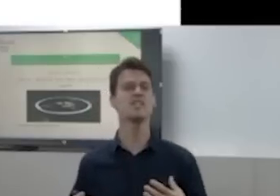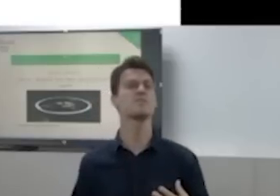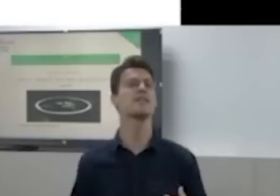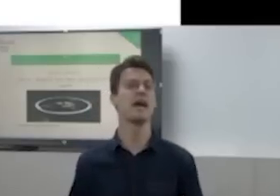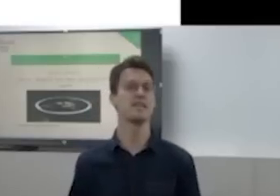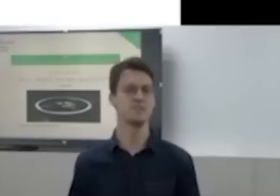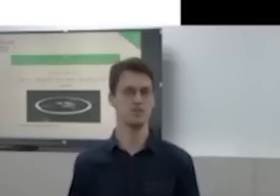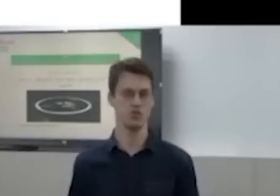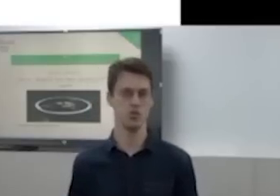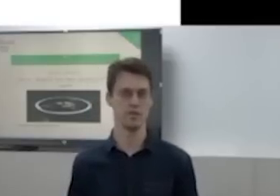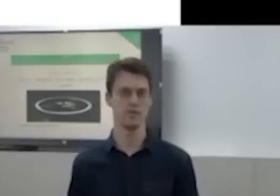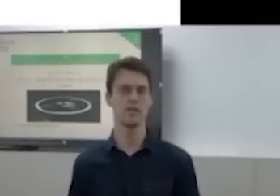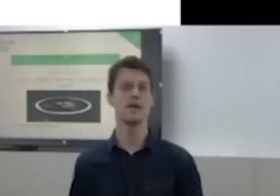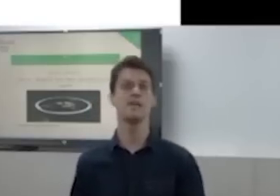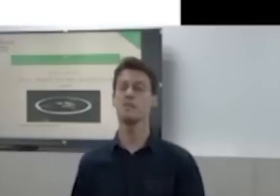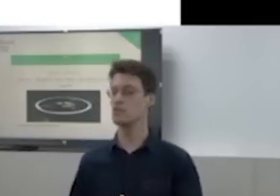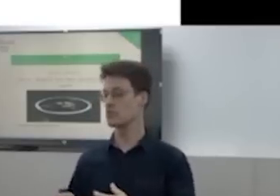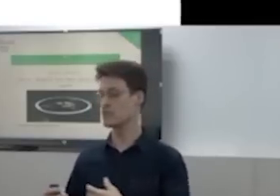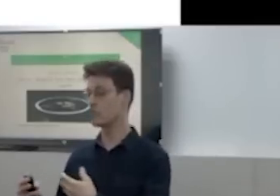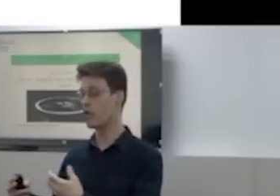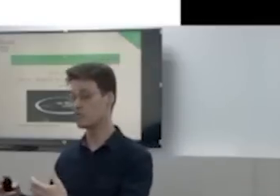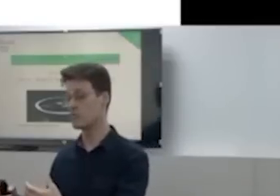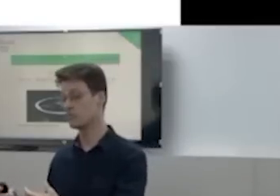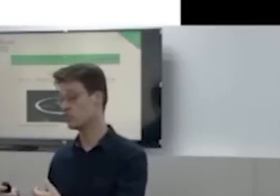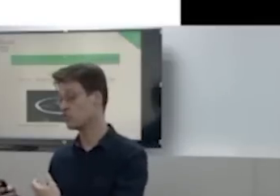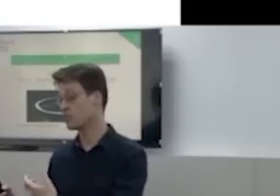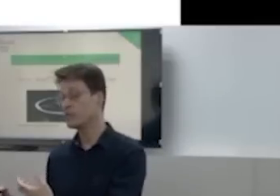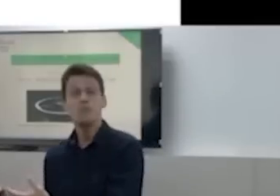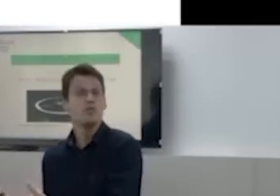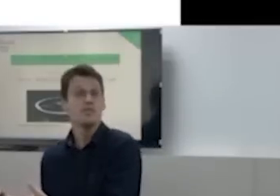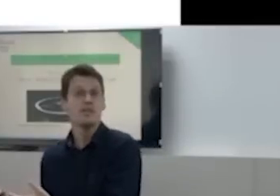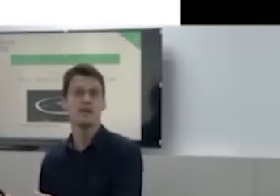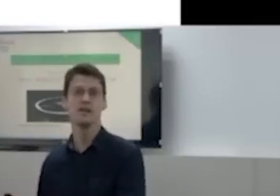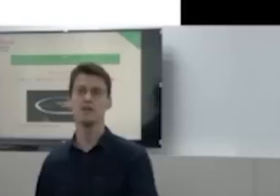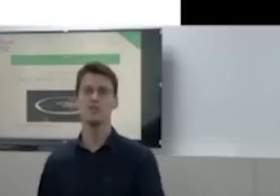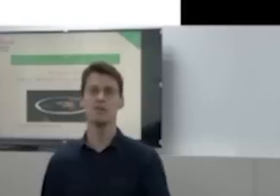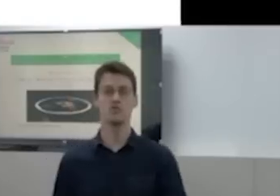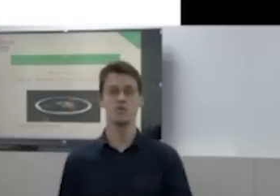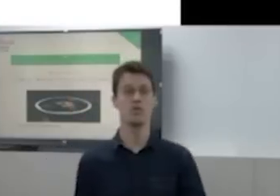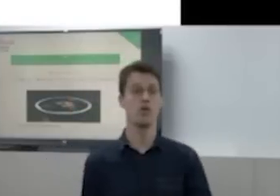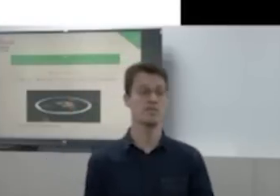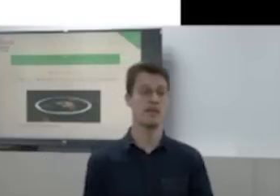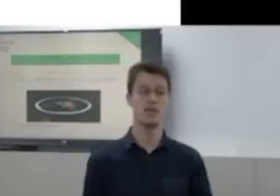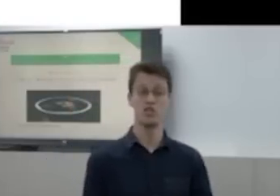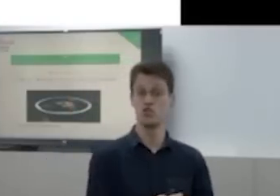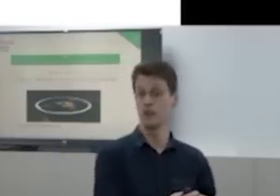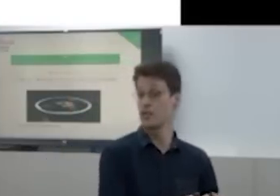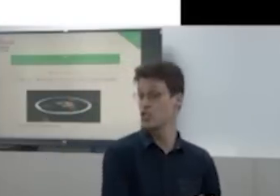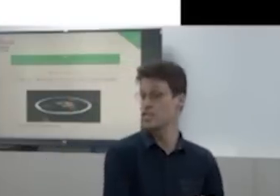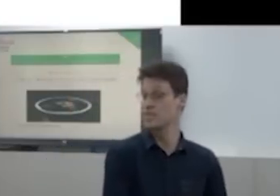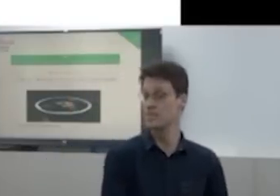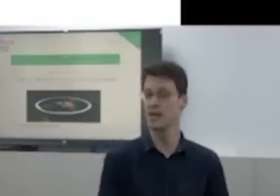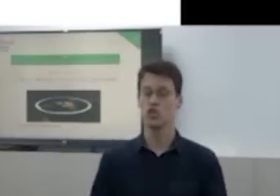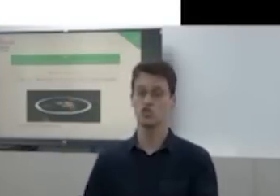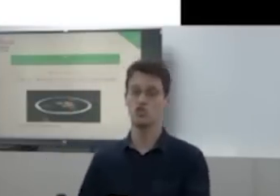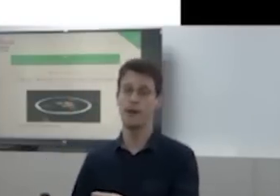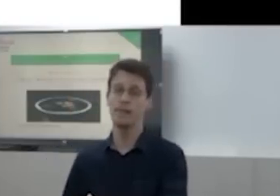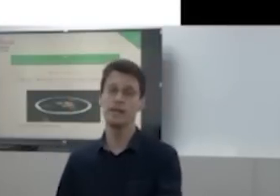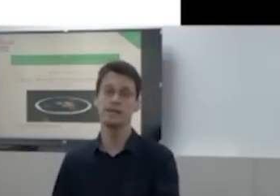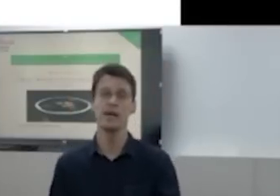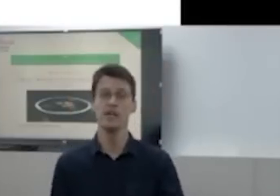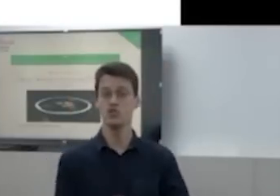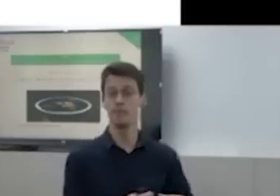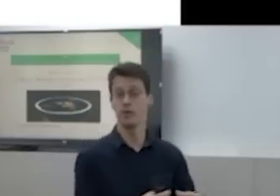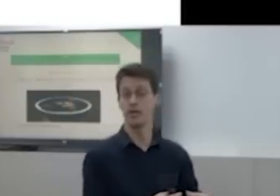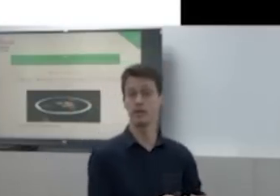nós devemos respeitar as pessoas. Tem pessoas que gostam de um tipo de música, tem uma pessoa que gosta de um artista,